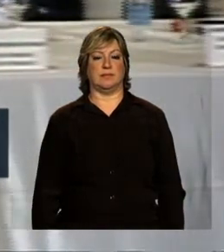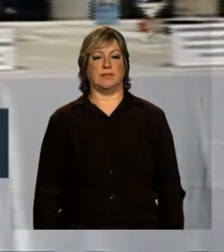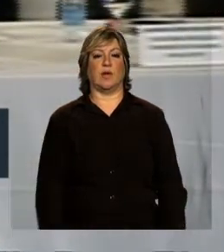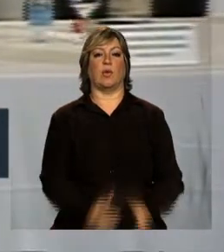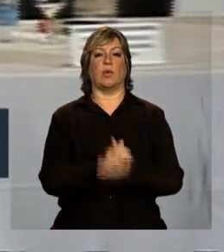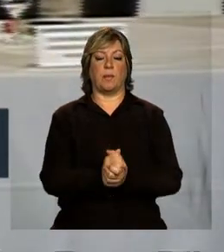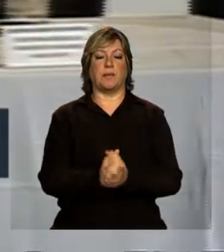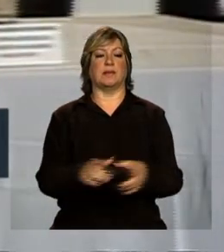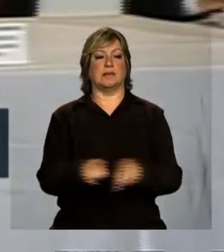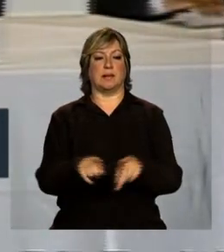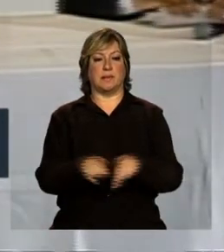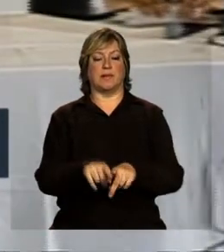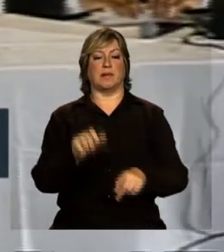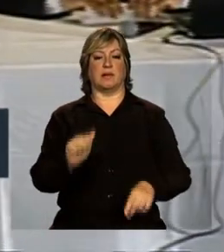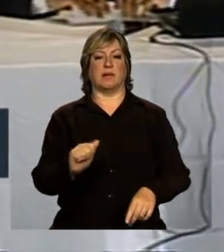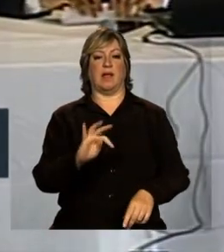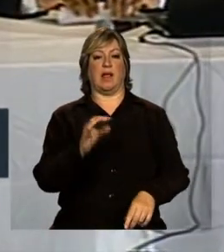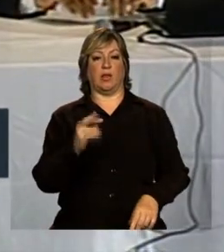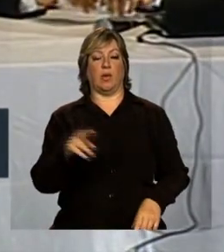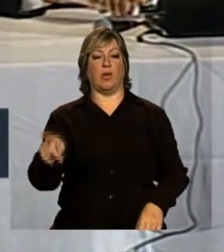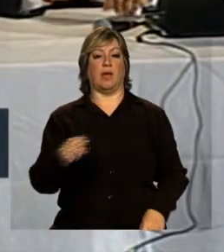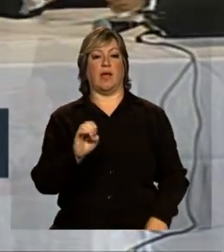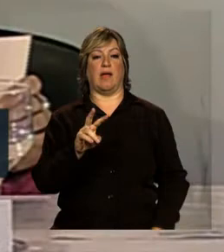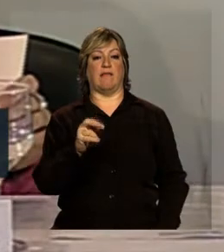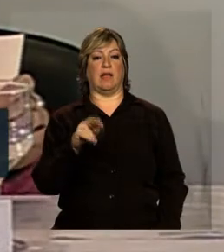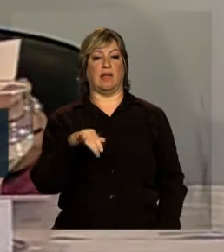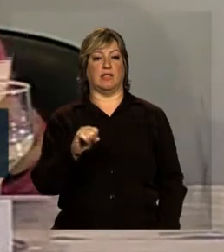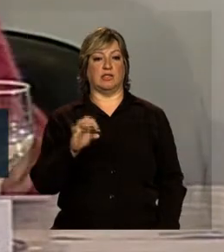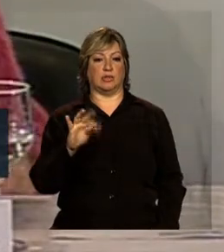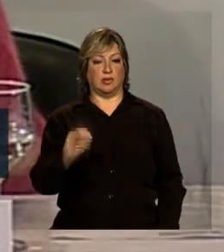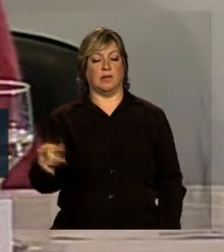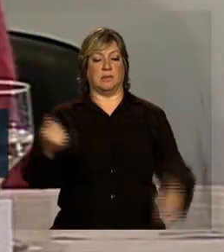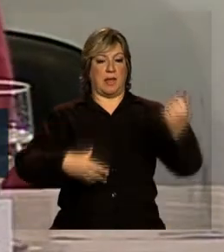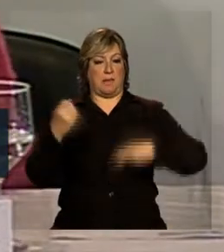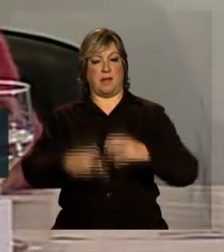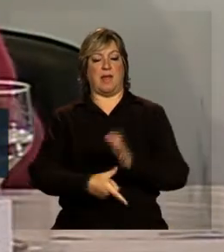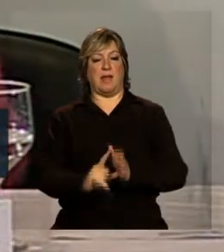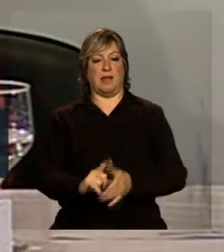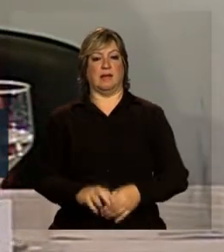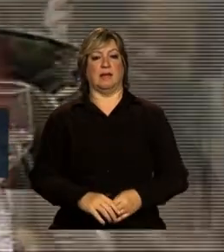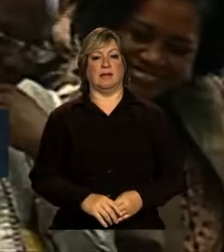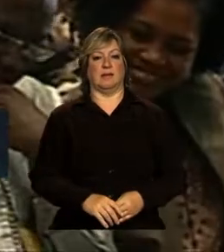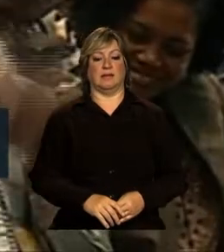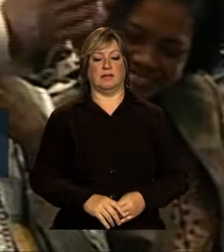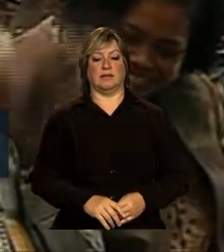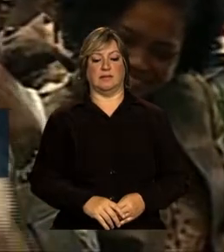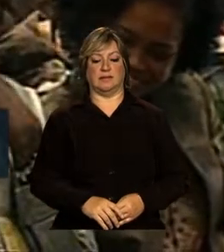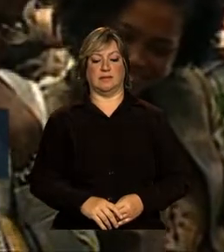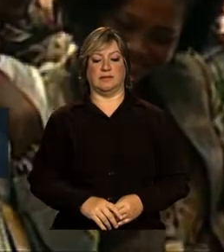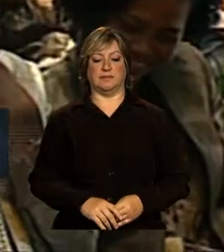Cumprimento também o ator Romeu Evaristo, que fez a apresentação aqui. Está aqui.